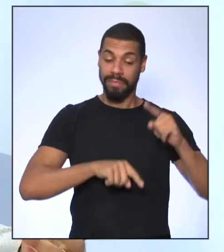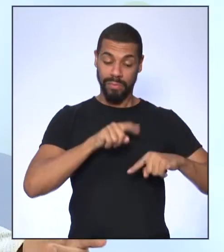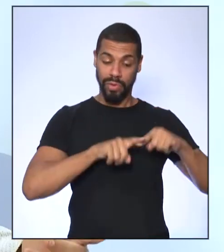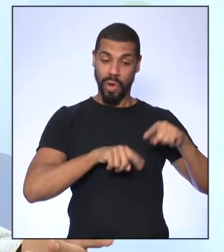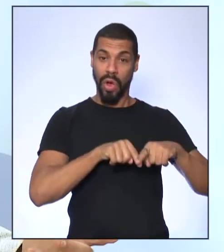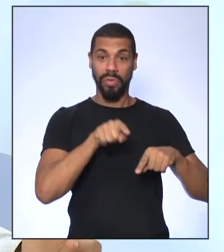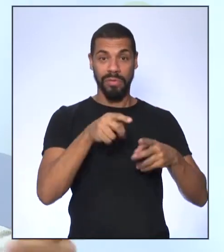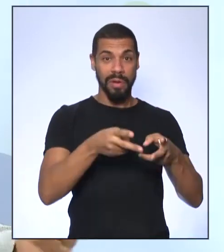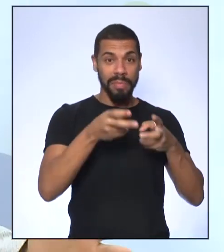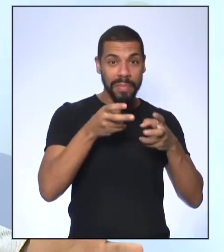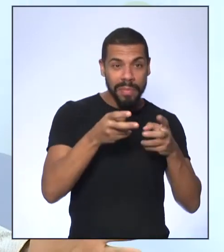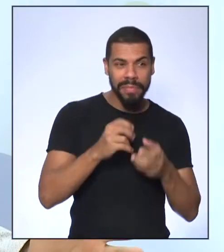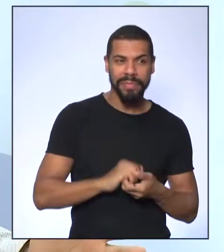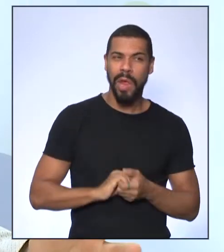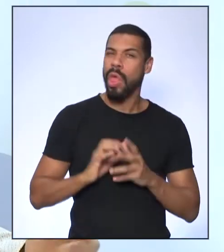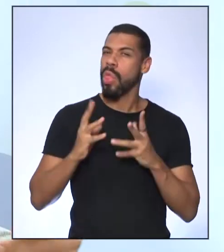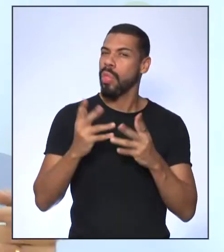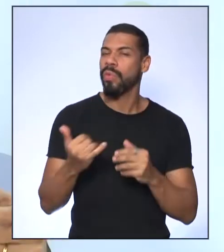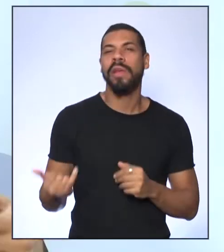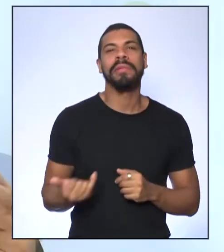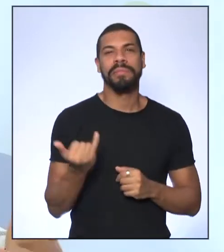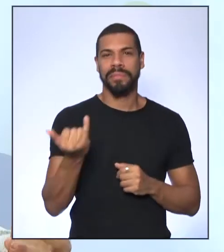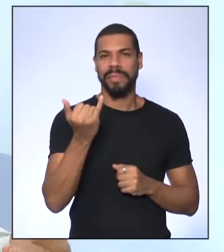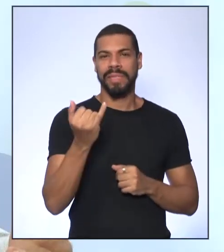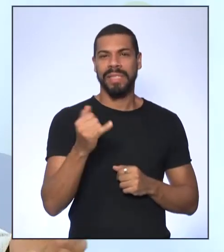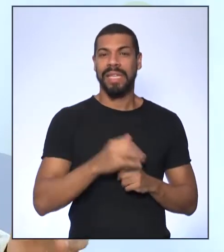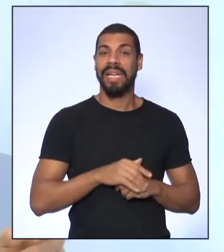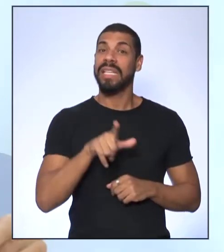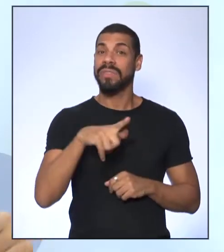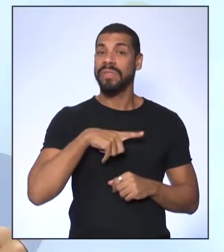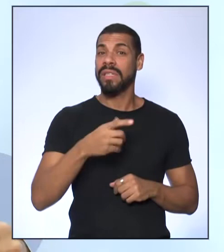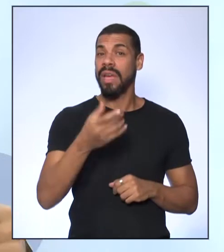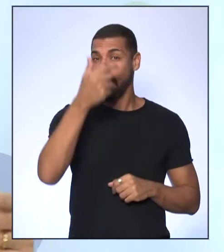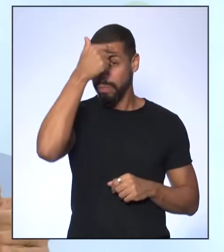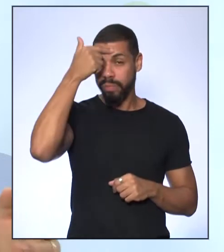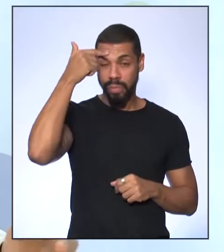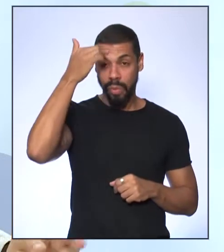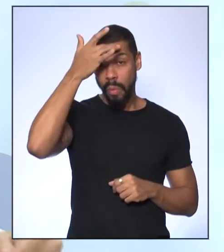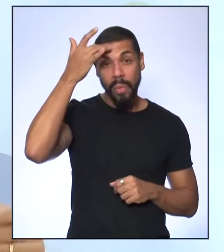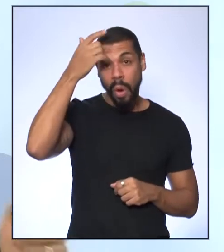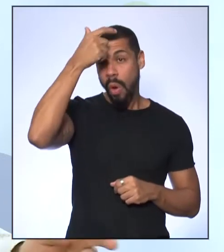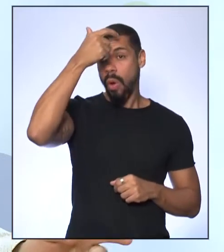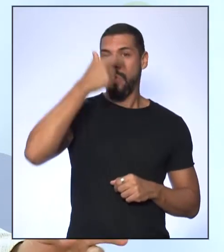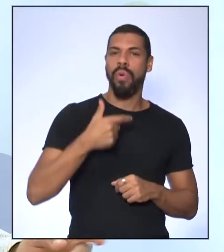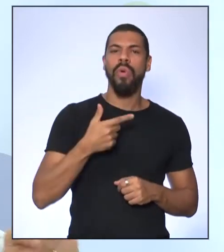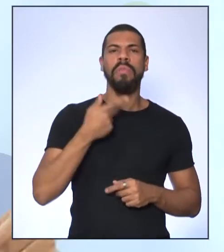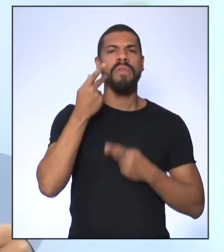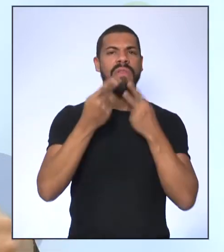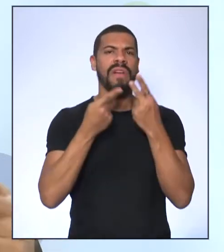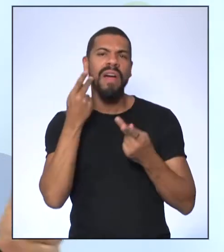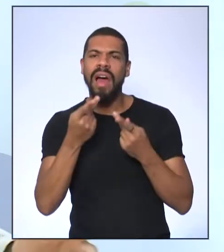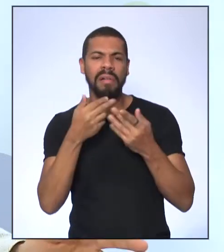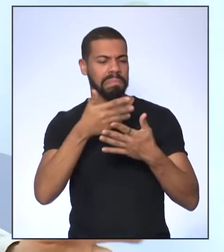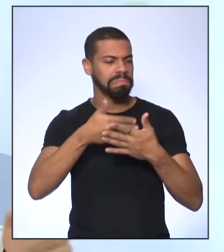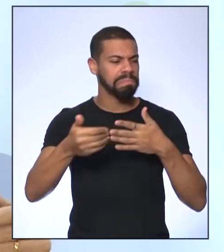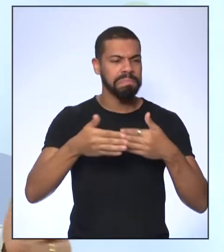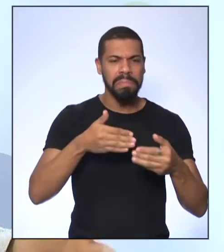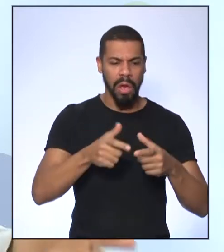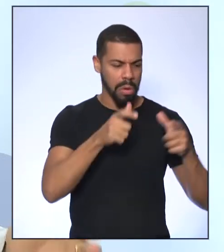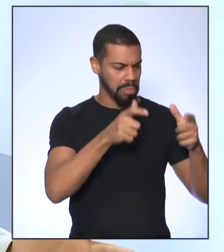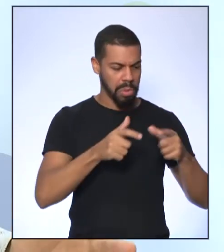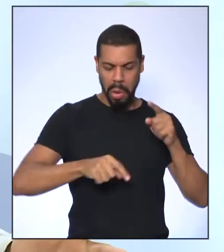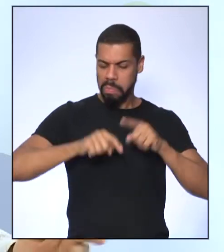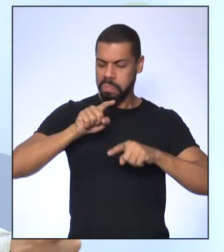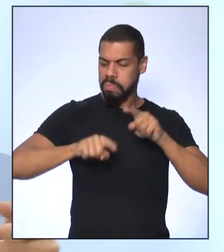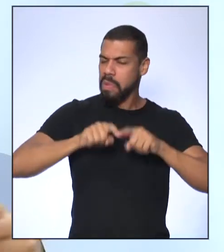quem conta uma história. Tudo isso é acessório. Se você tem um bom contador de história, ele vai contar a história com a câmera do celular ou com a filmadora da